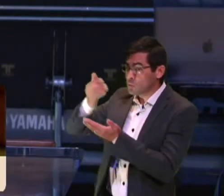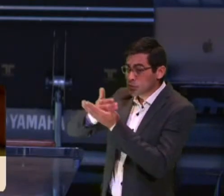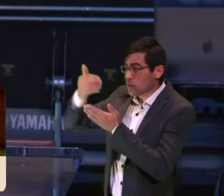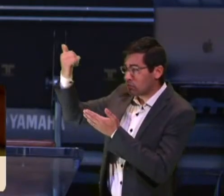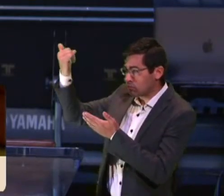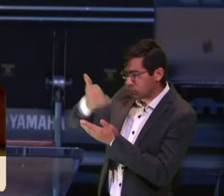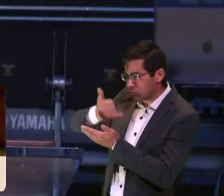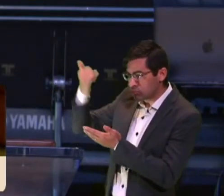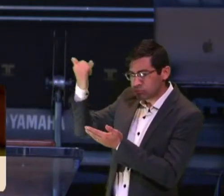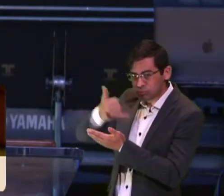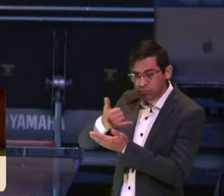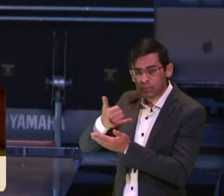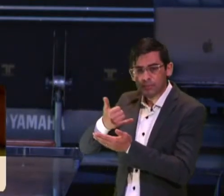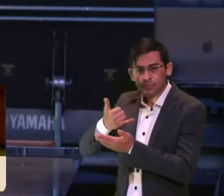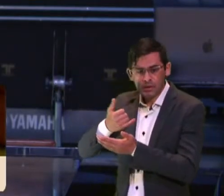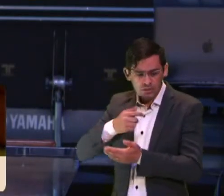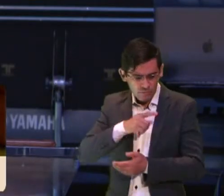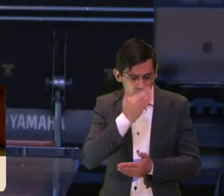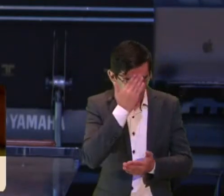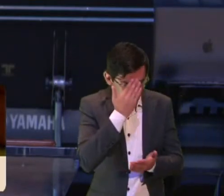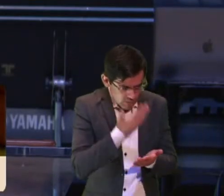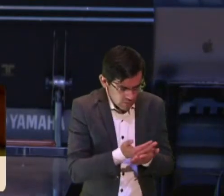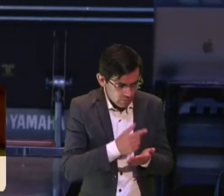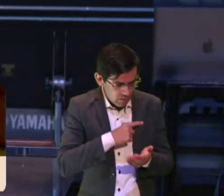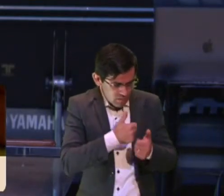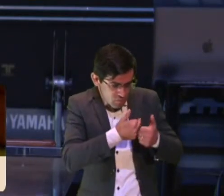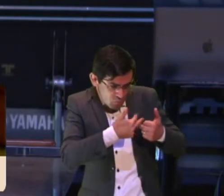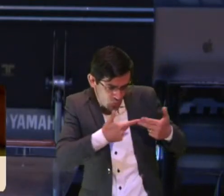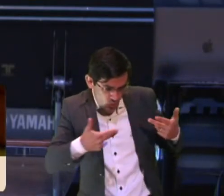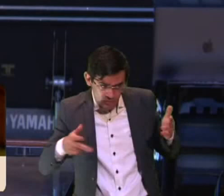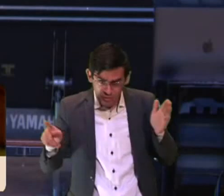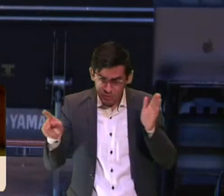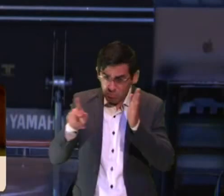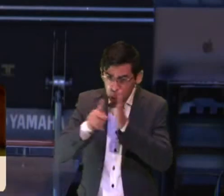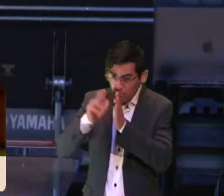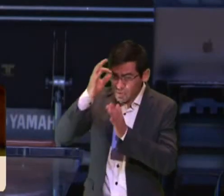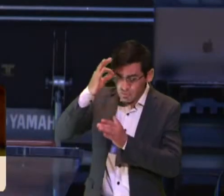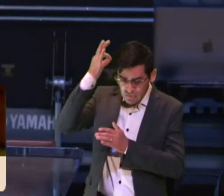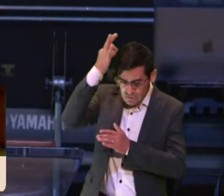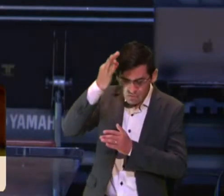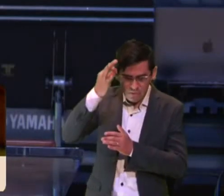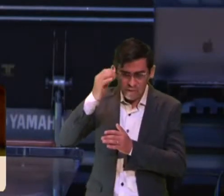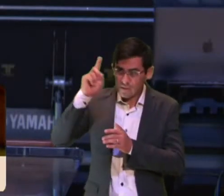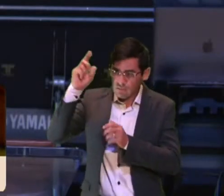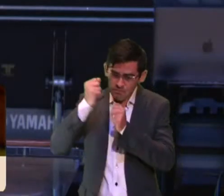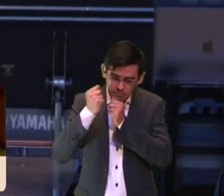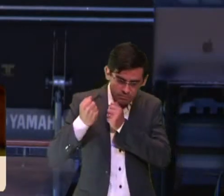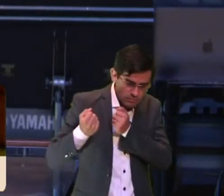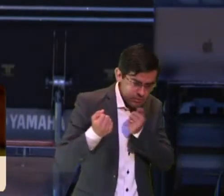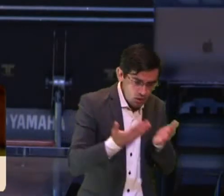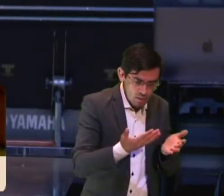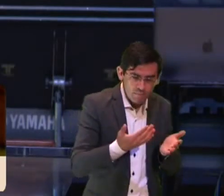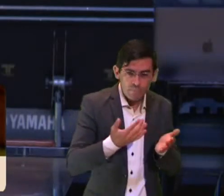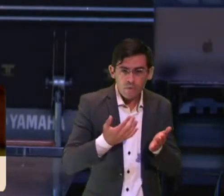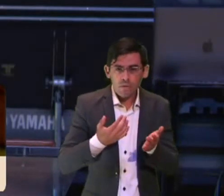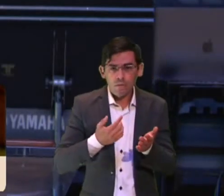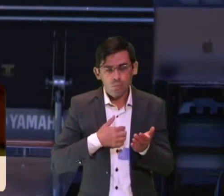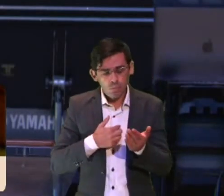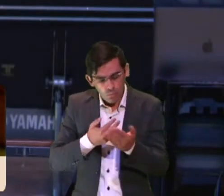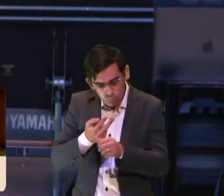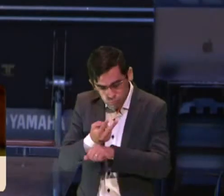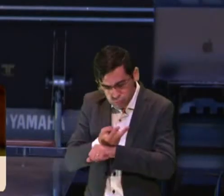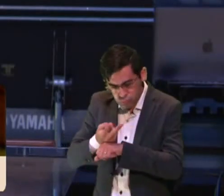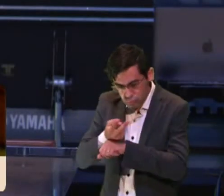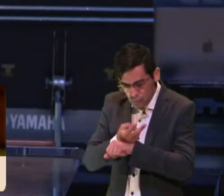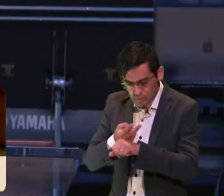Se você acredita, existem recursos espirituais que estão disponíveis. Eu fui abrindo a Bíblia, é